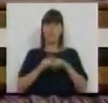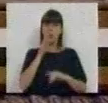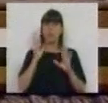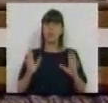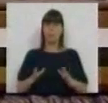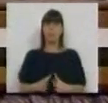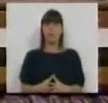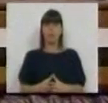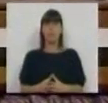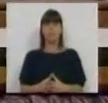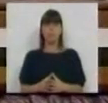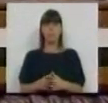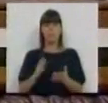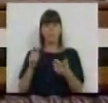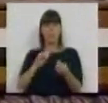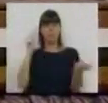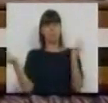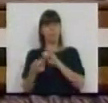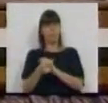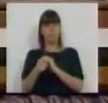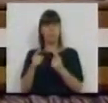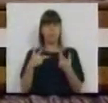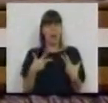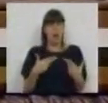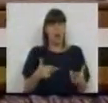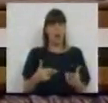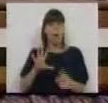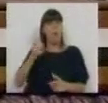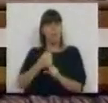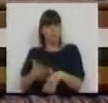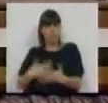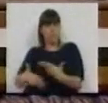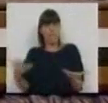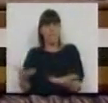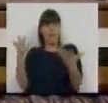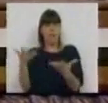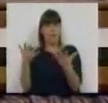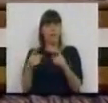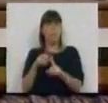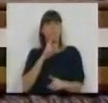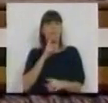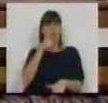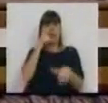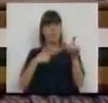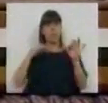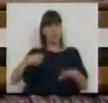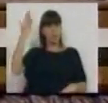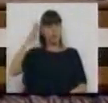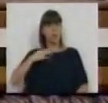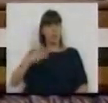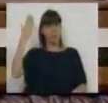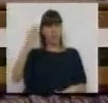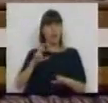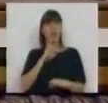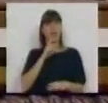senhores deputados, virar a página da austeridade, pôr o país a funcionar, responder às pessoas, termino, Sr.